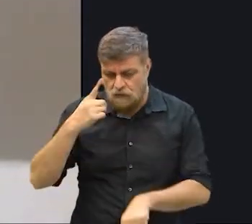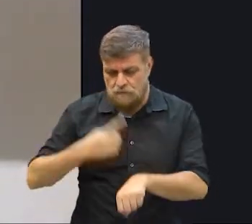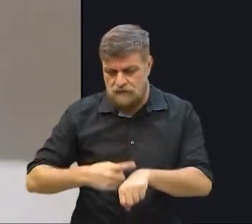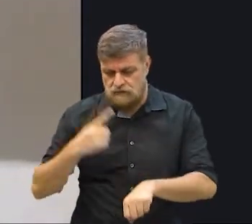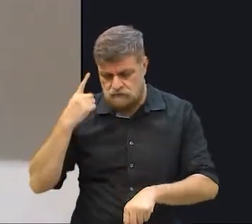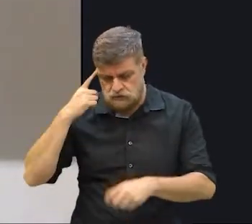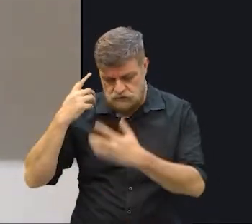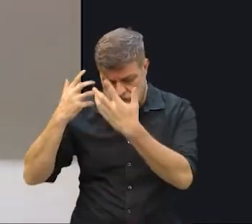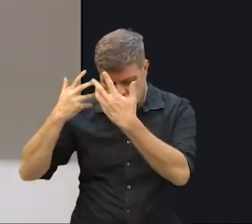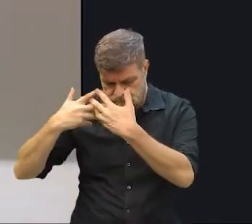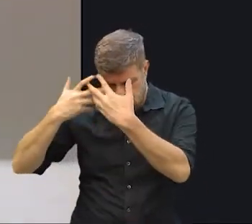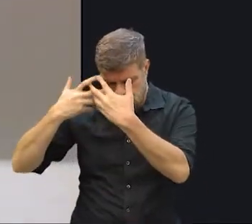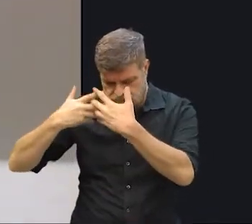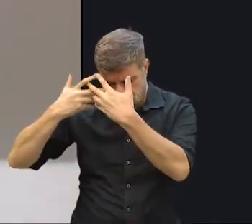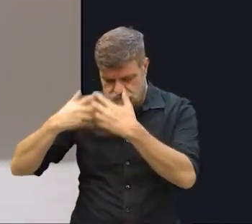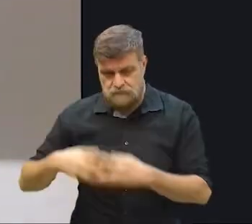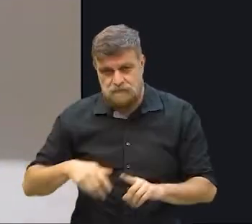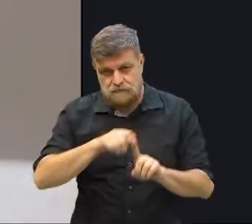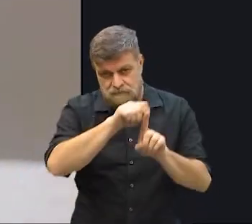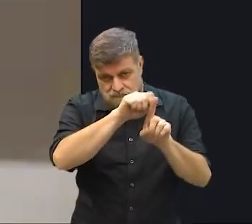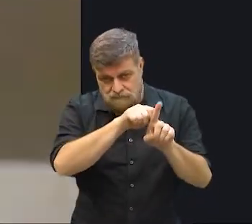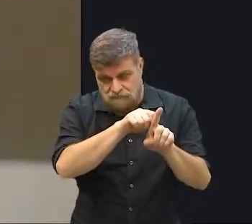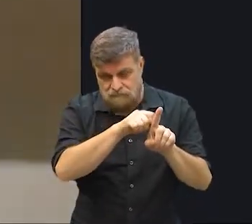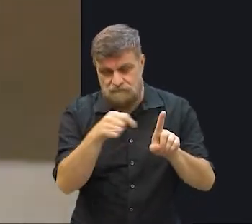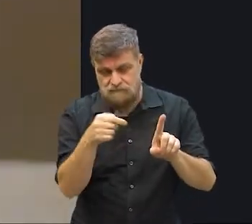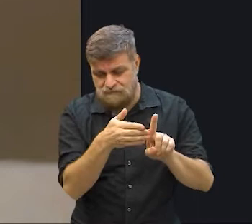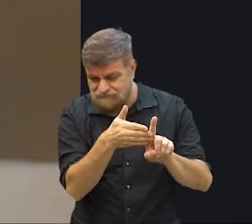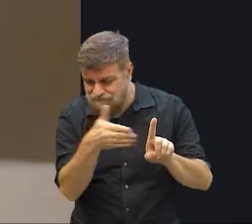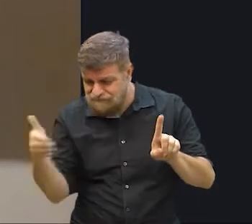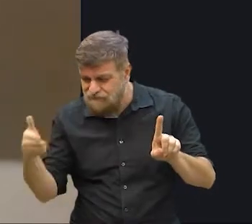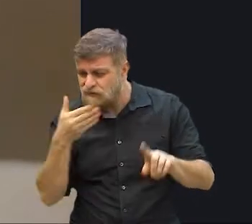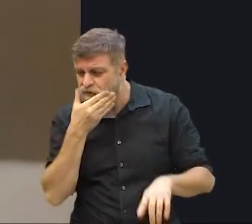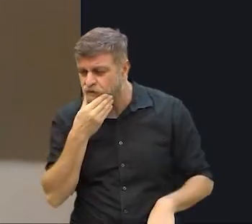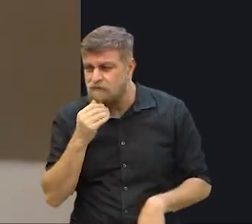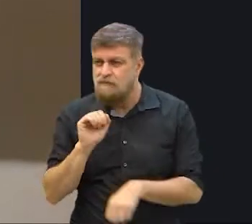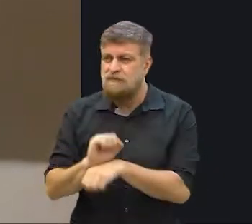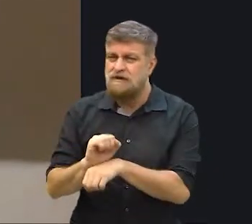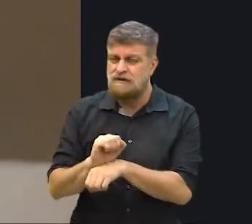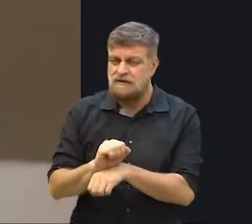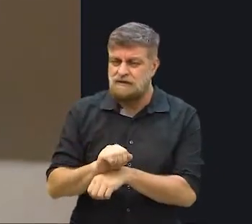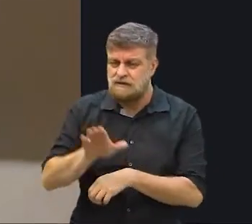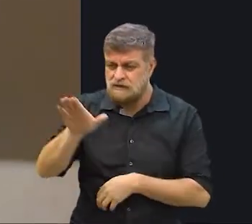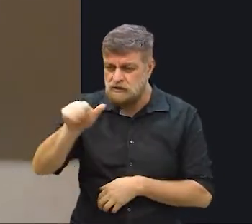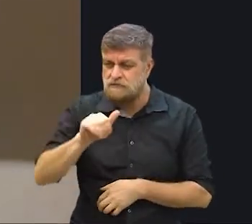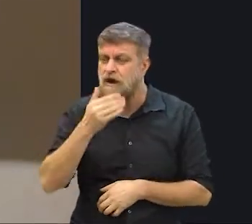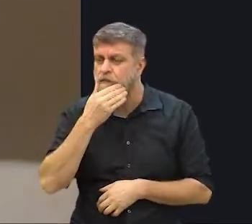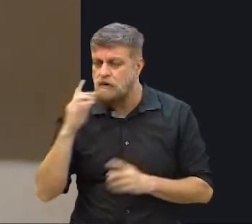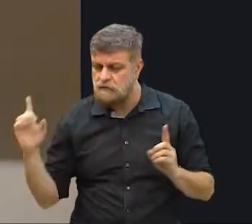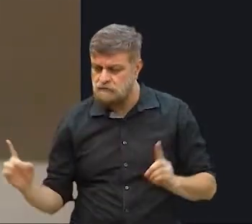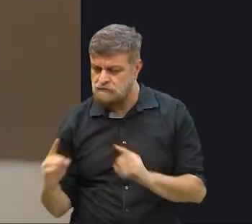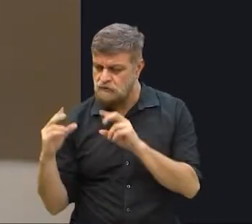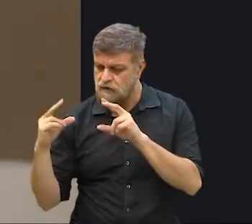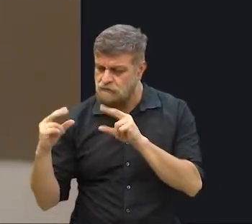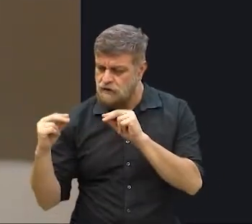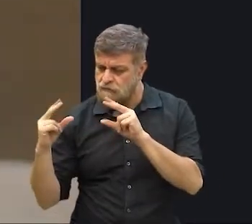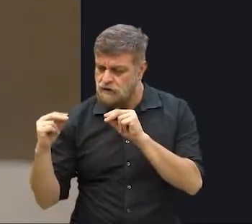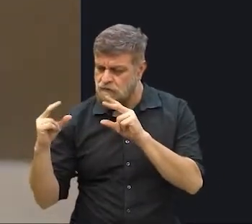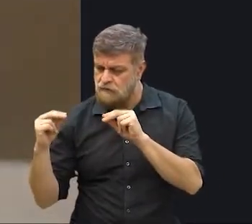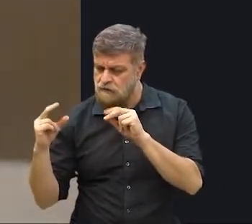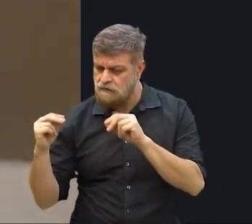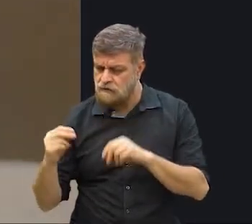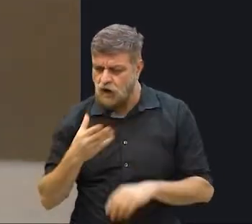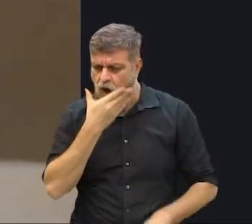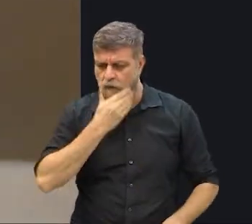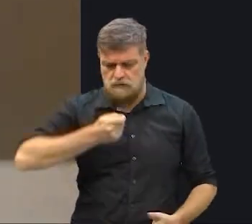o momento de reflexão, é o mês onde o homem precisa parar e conversar com outro homem sobre